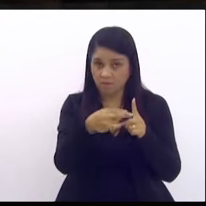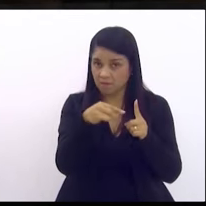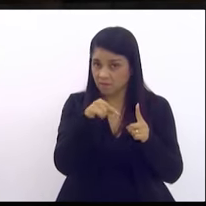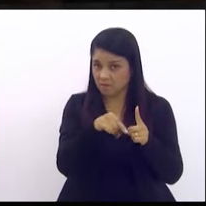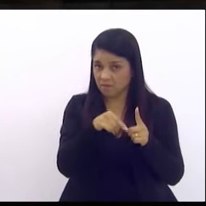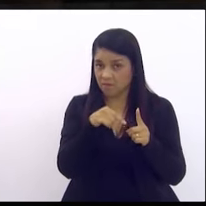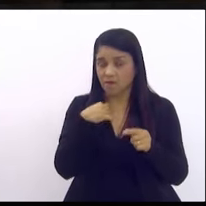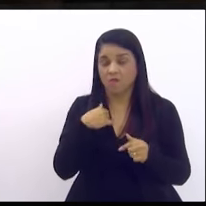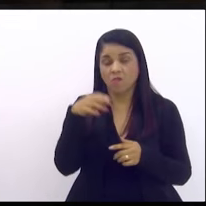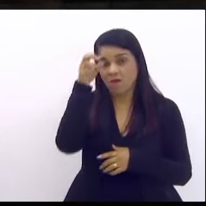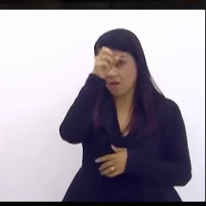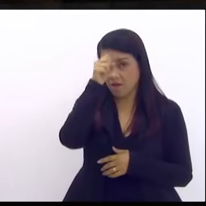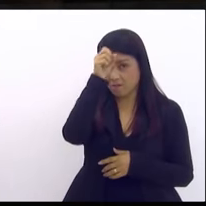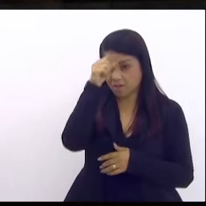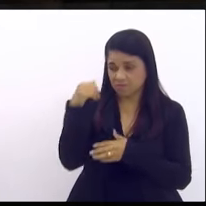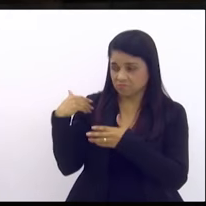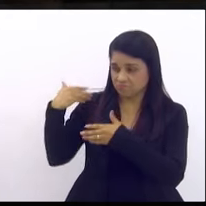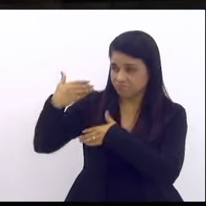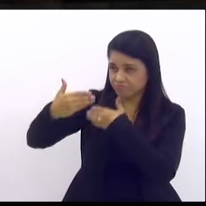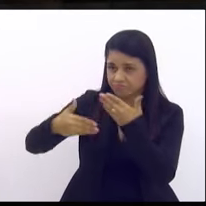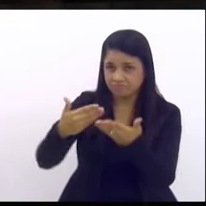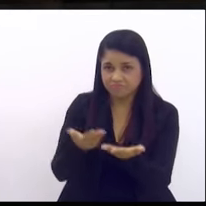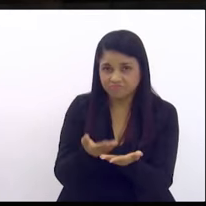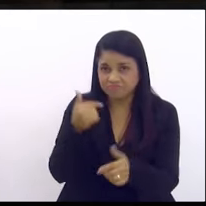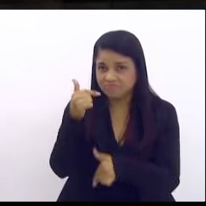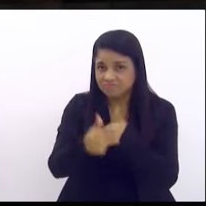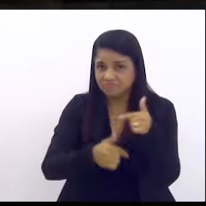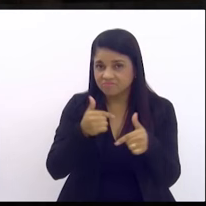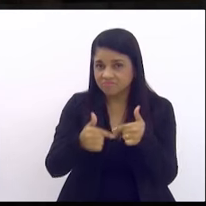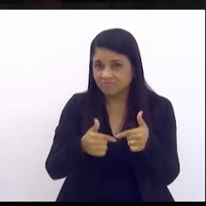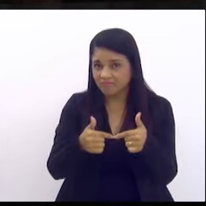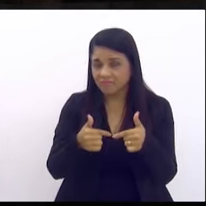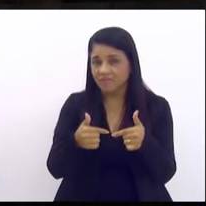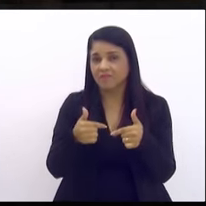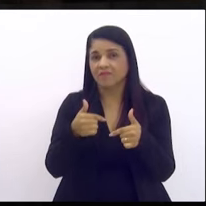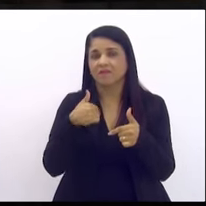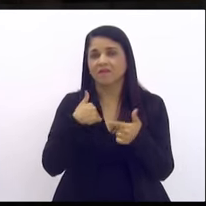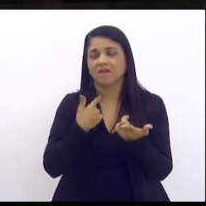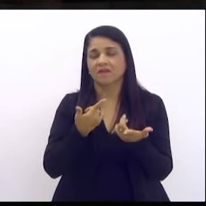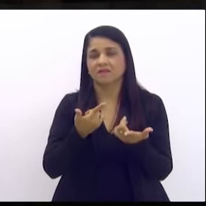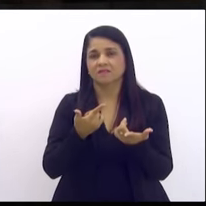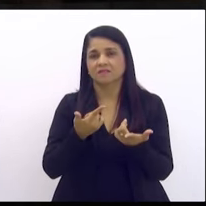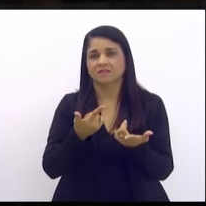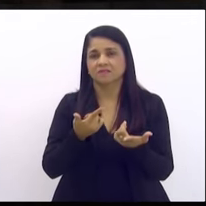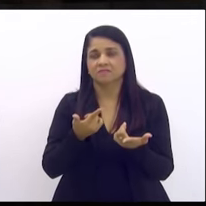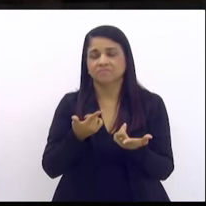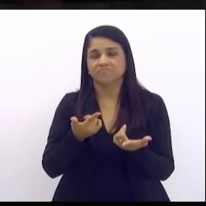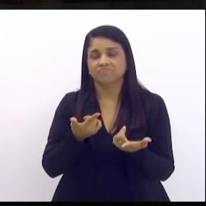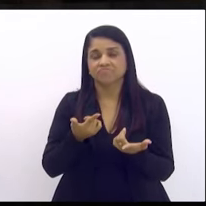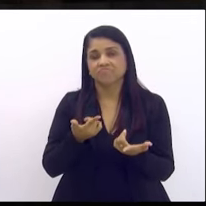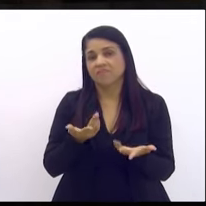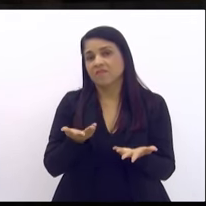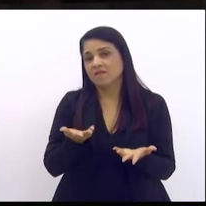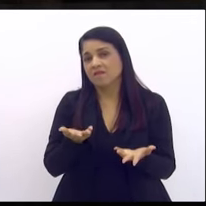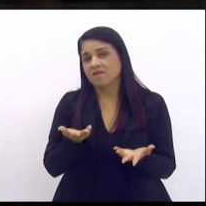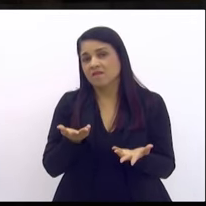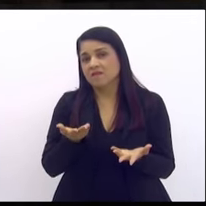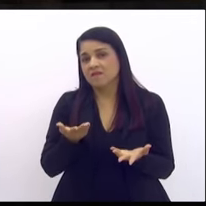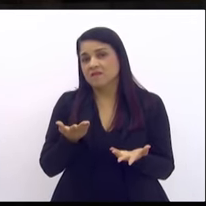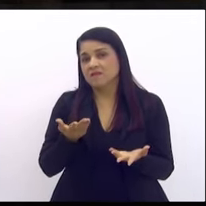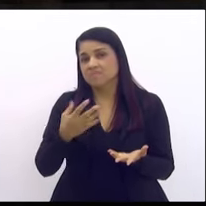ao longo da minha vida que uma forma supérflua de